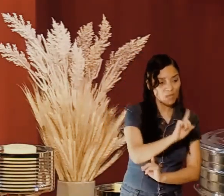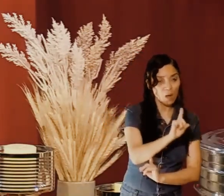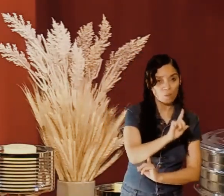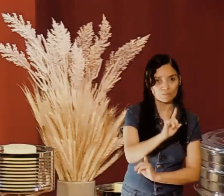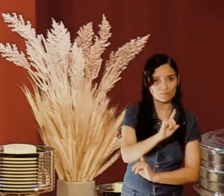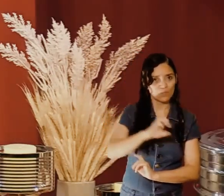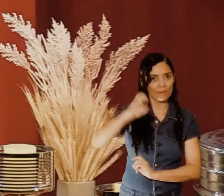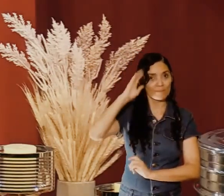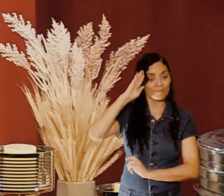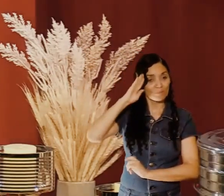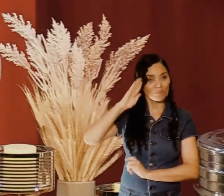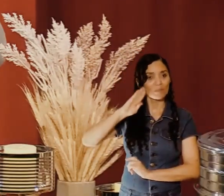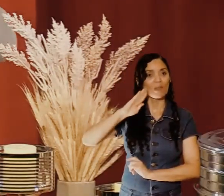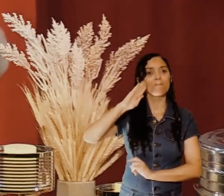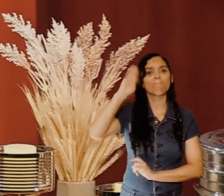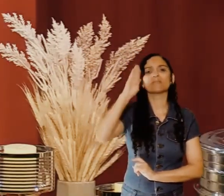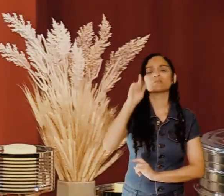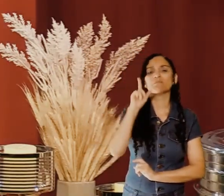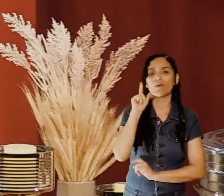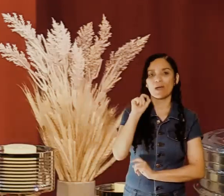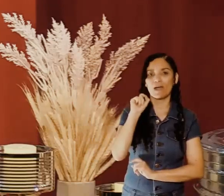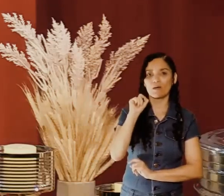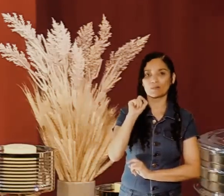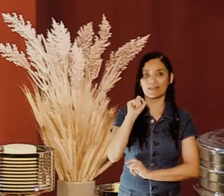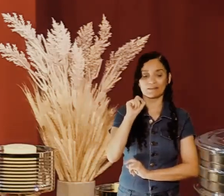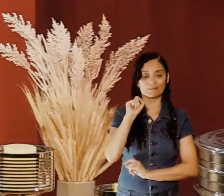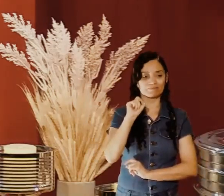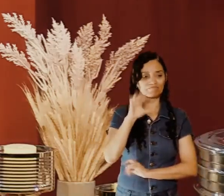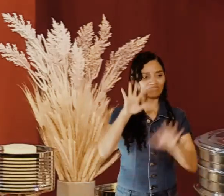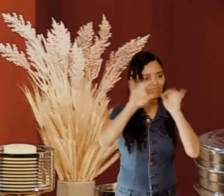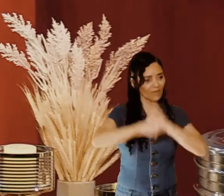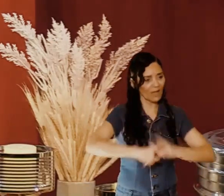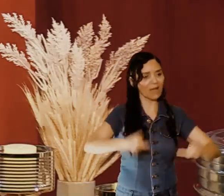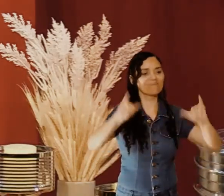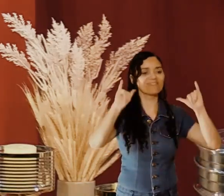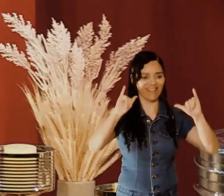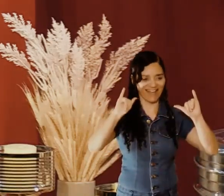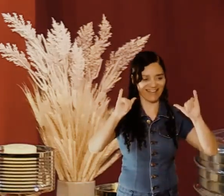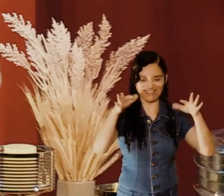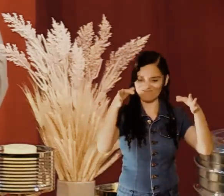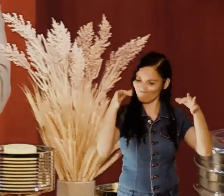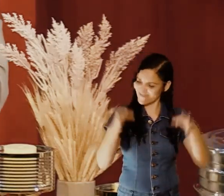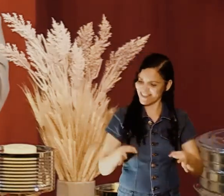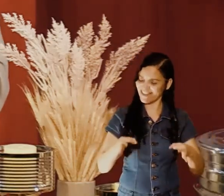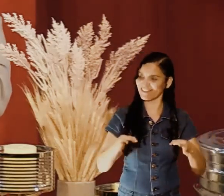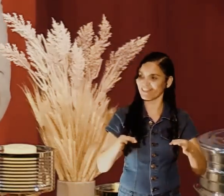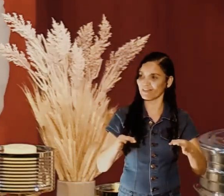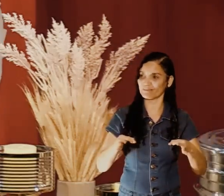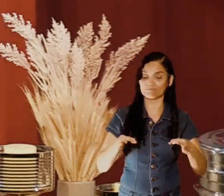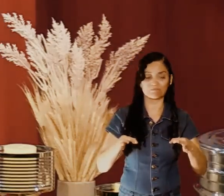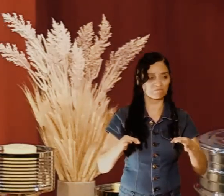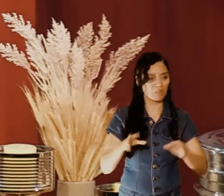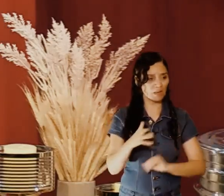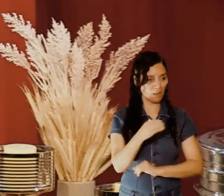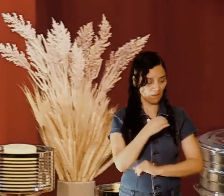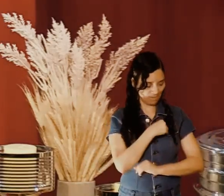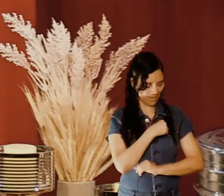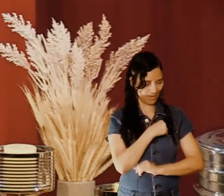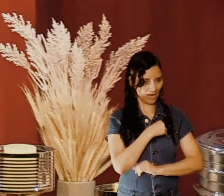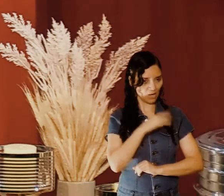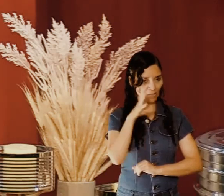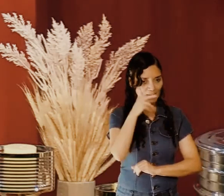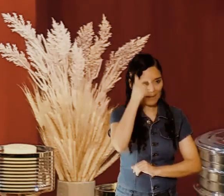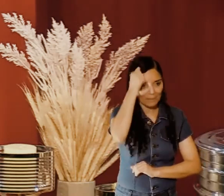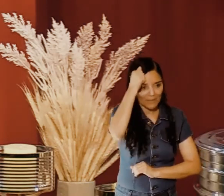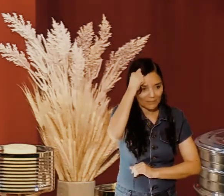com arrumações e embelezamentos em si. Ele estava preocupado com a mensagem, e ele só disse isso. Arrependam-se, pois é chegado o reino